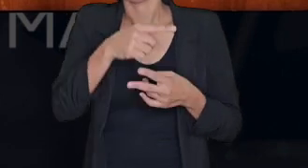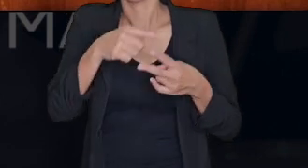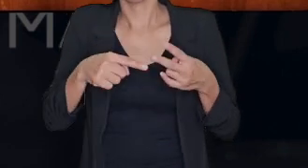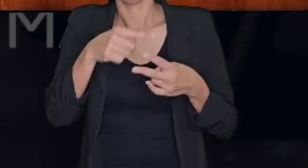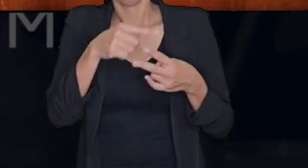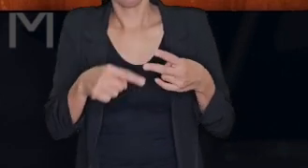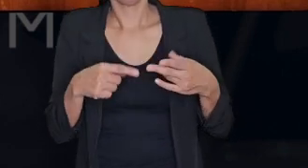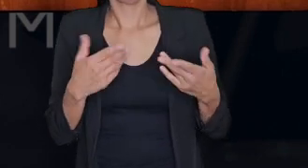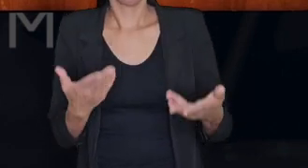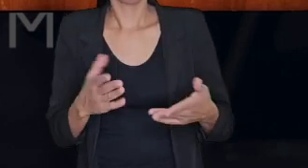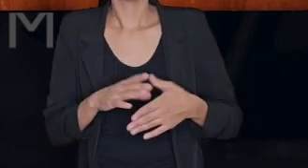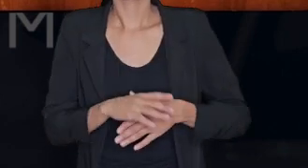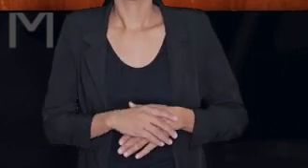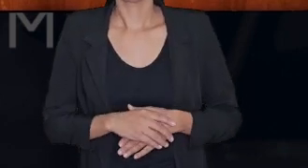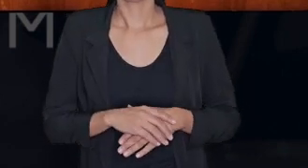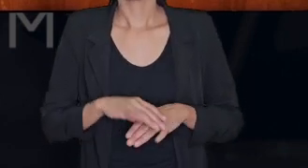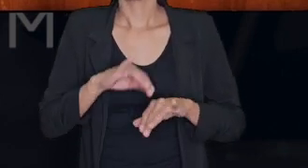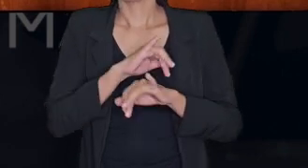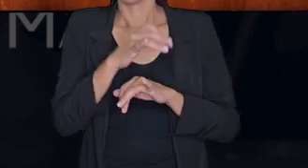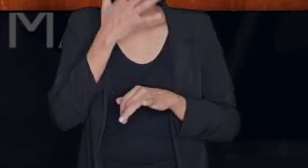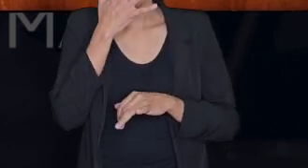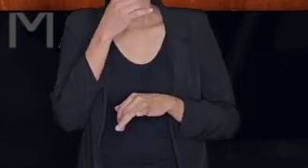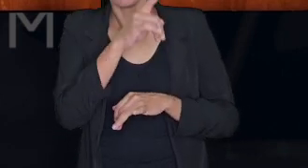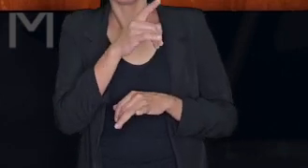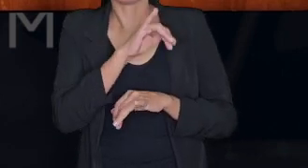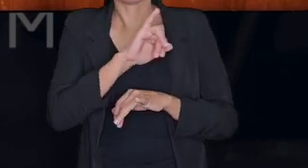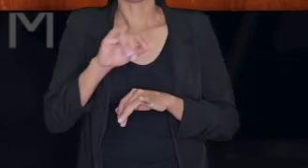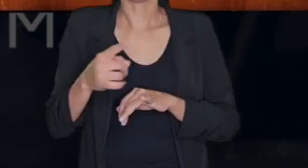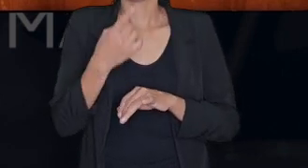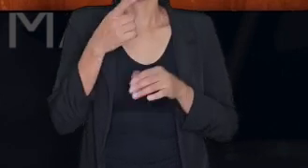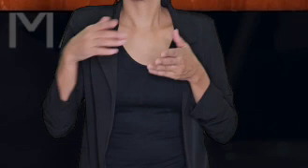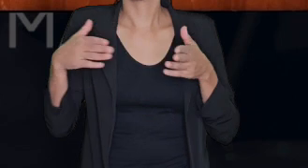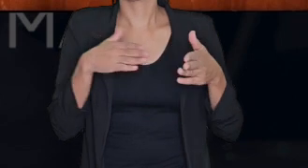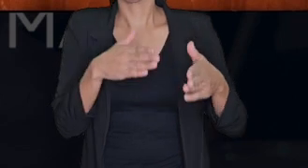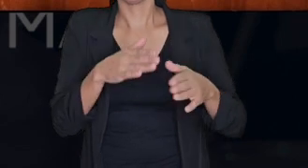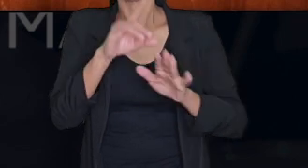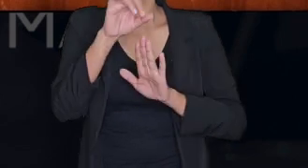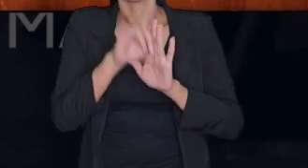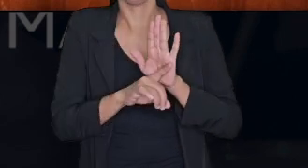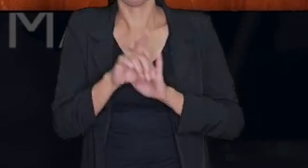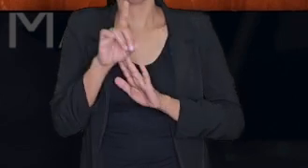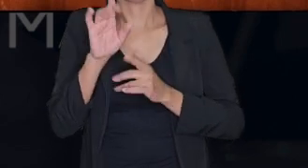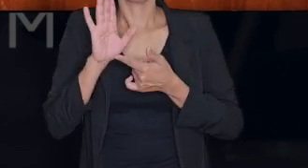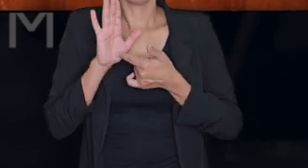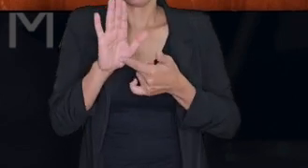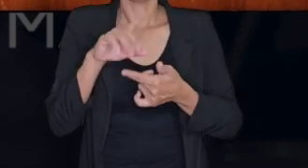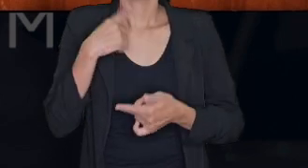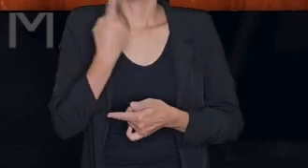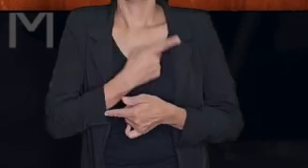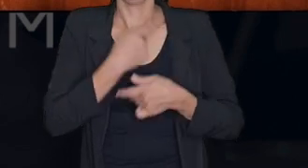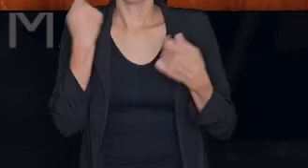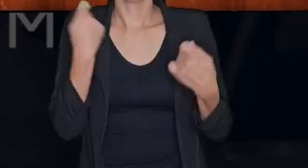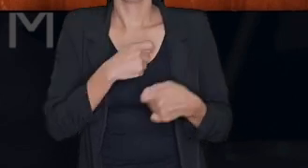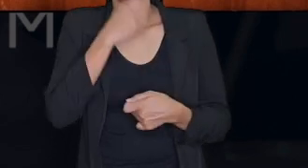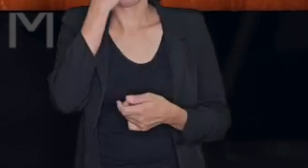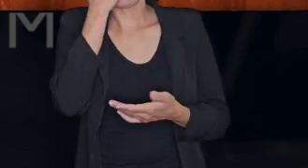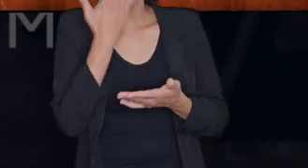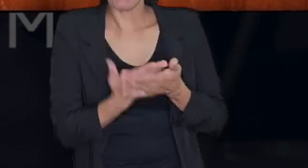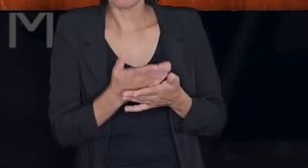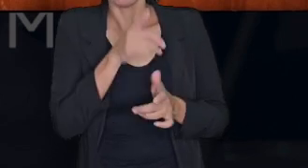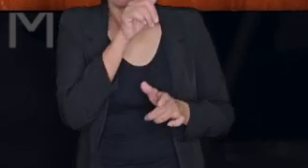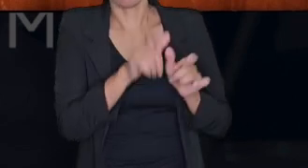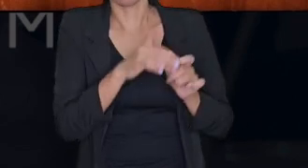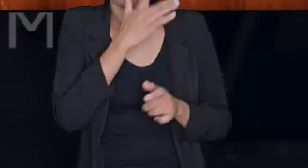boa-fé e da confiança. Então, Trust System, esse enunciado da primeira jornada de direito notarial